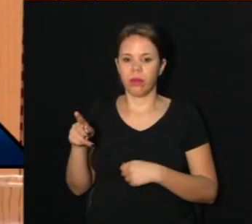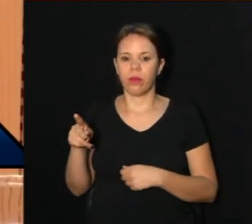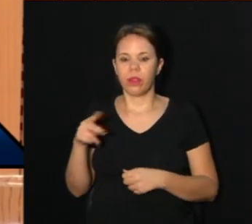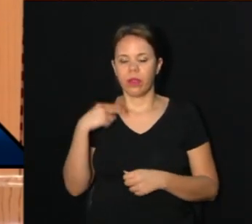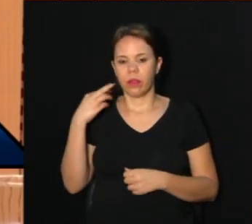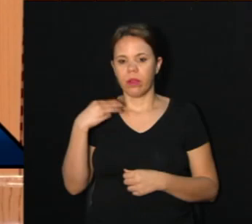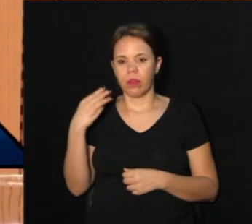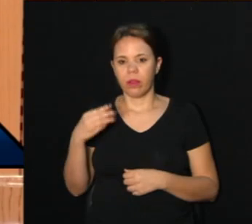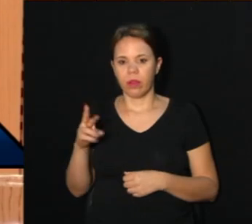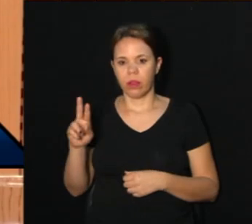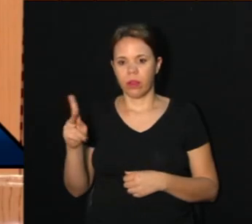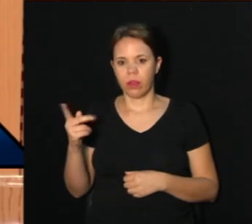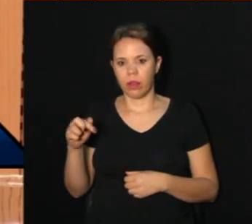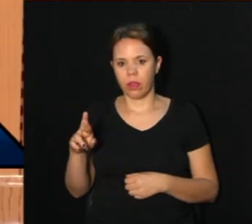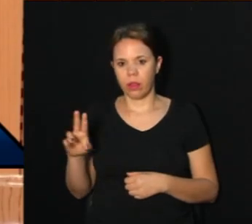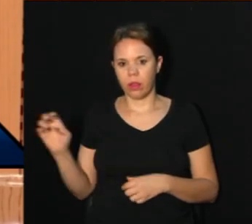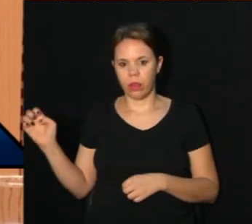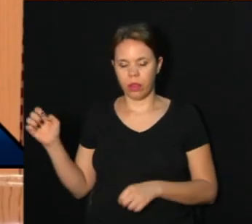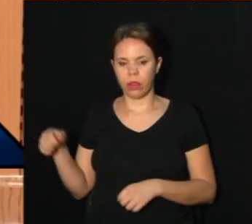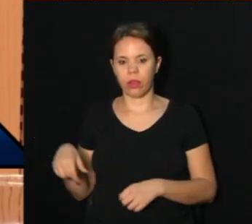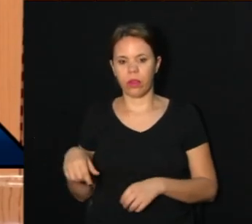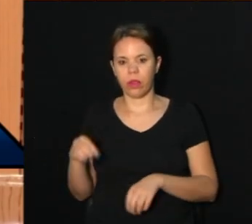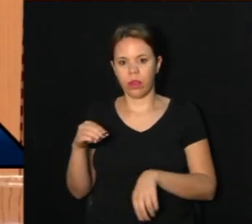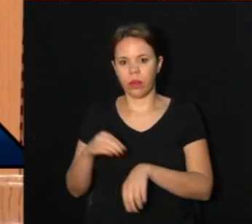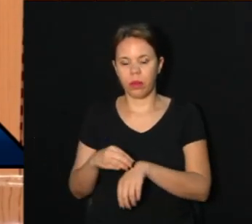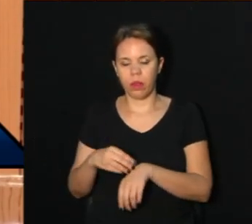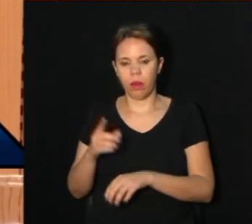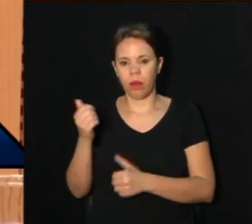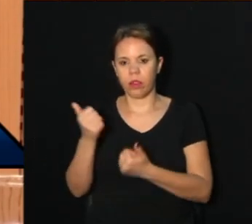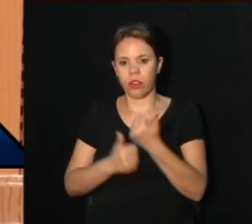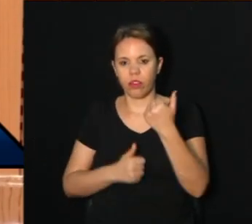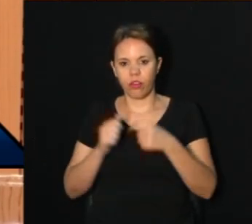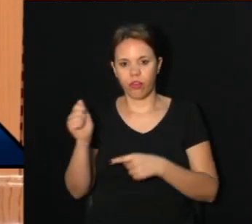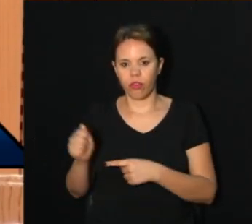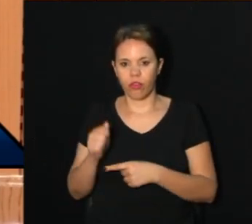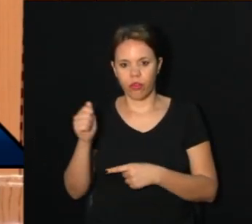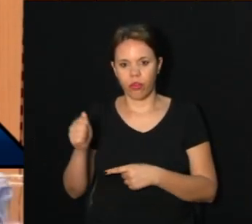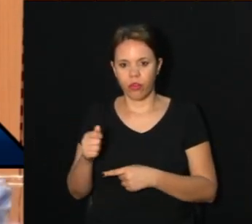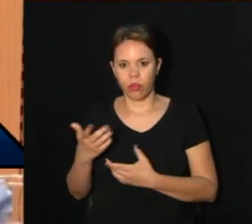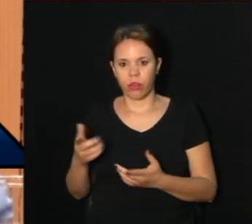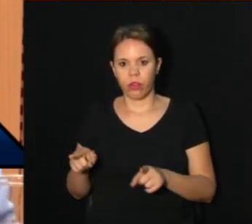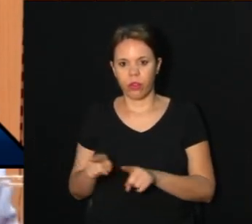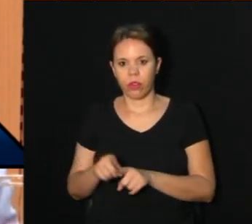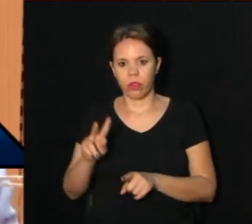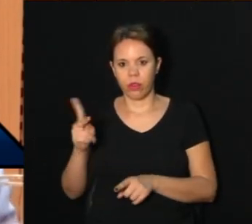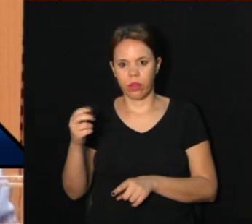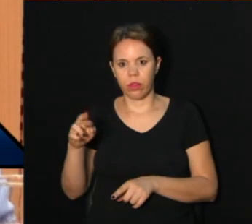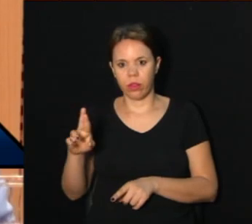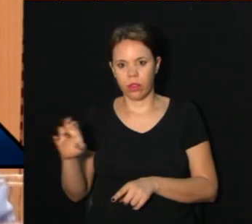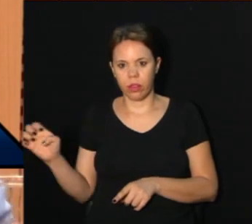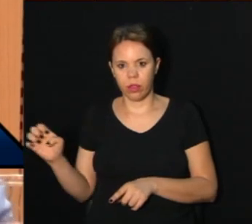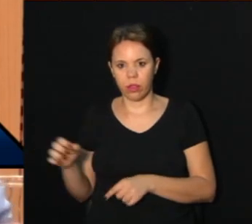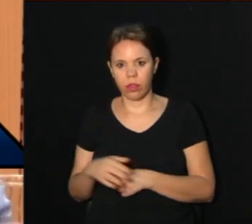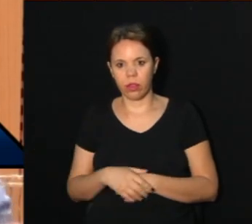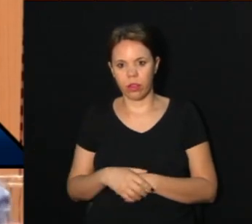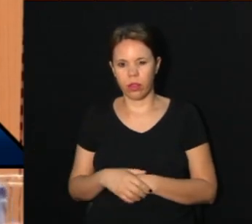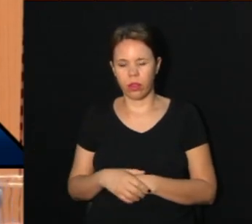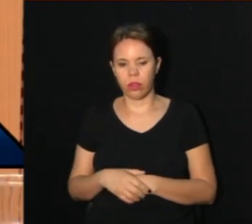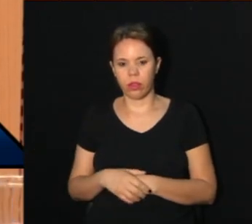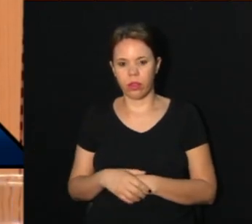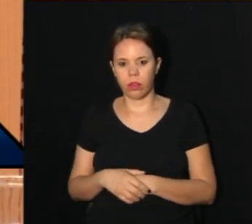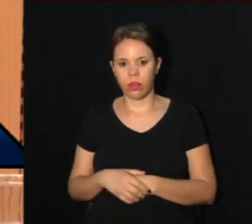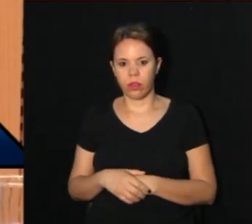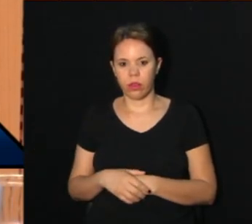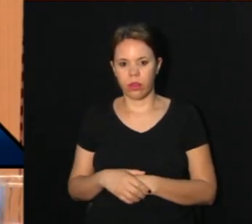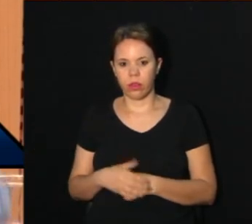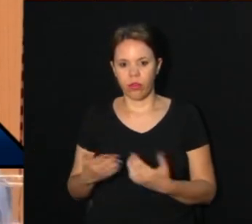Ao Henrique Sub, membro da diretoria da Associação dos Procuradores, como também do Henrique Lerena, né? Que